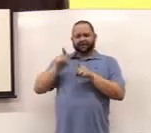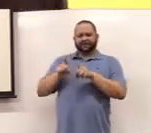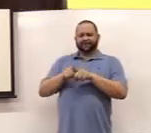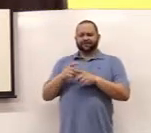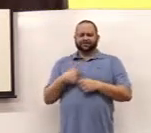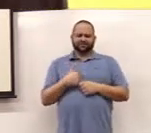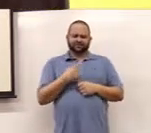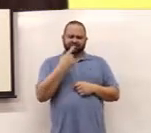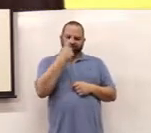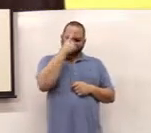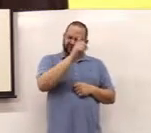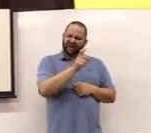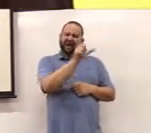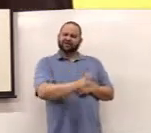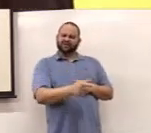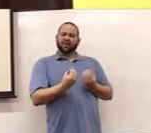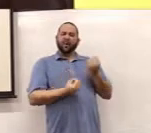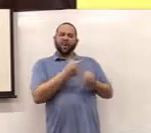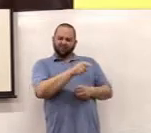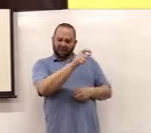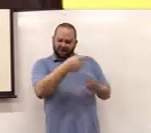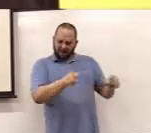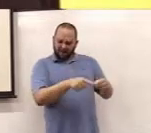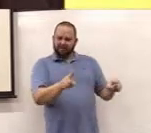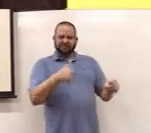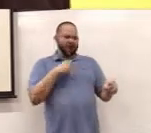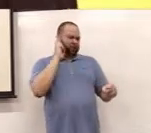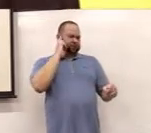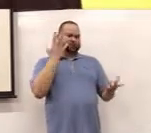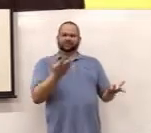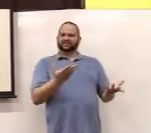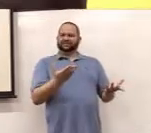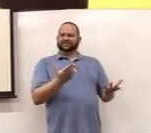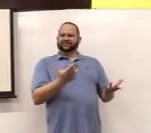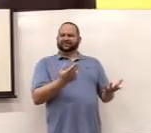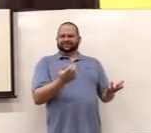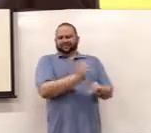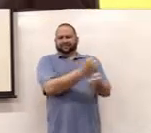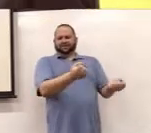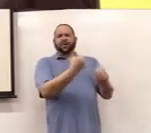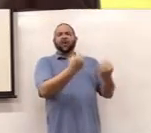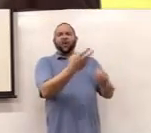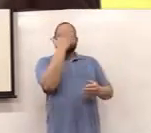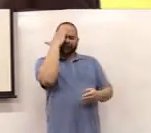duvidar dele. Porque, como assim? Um compositor desse mundo. Como que ele sabe o que ele está